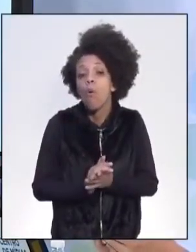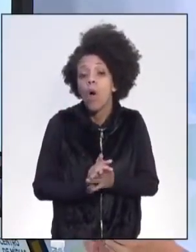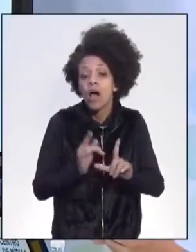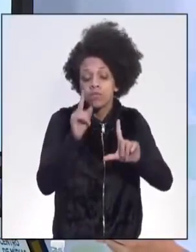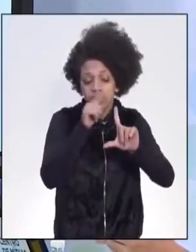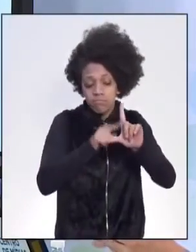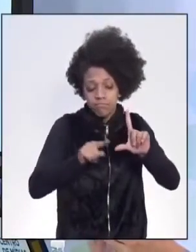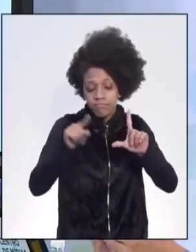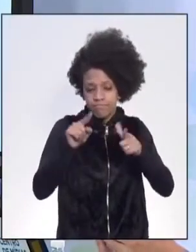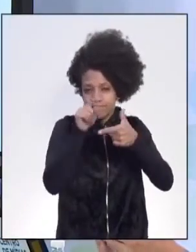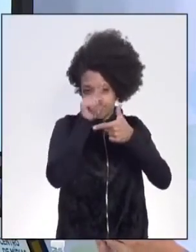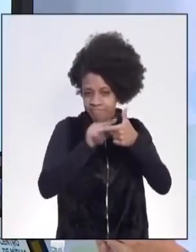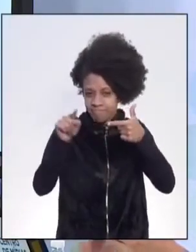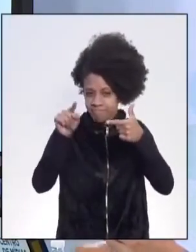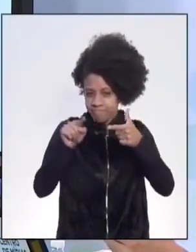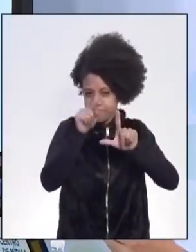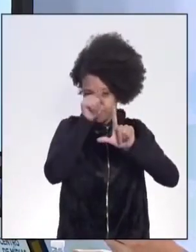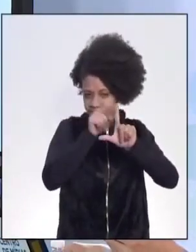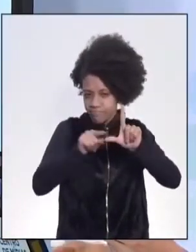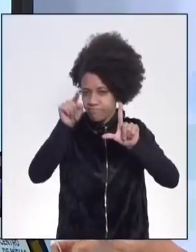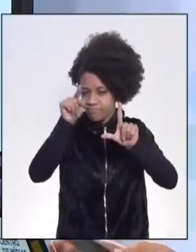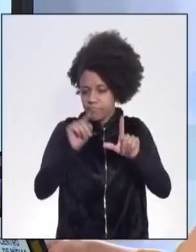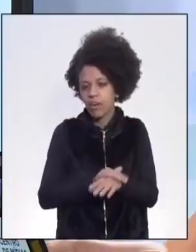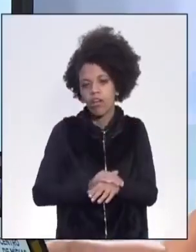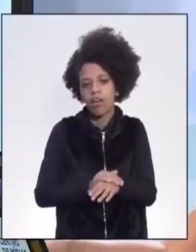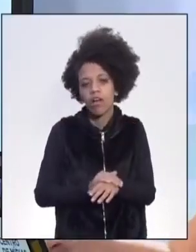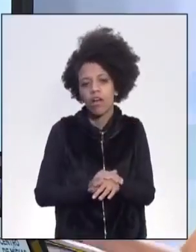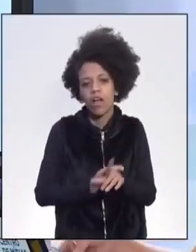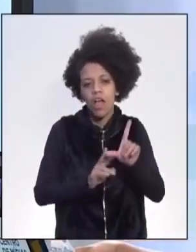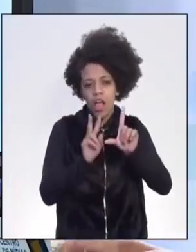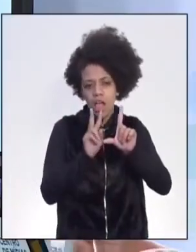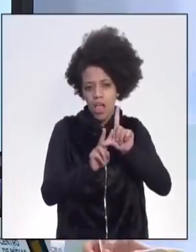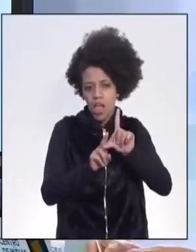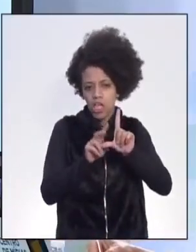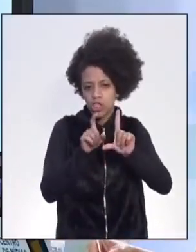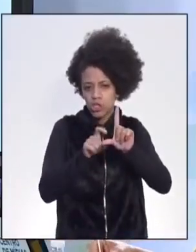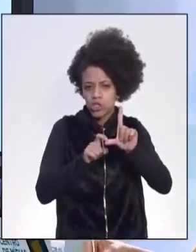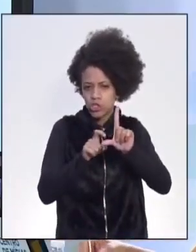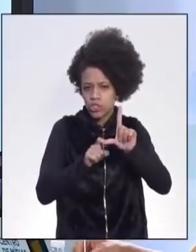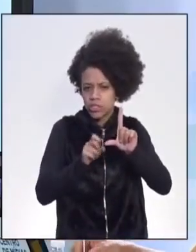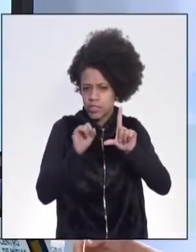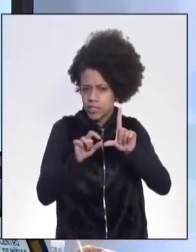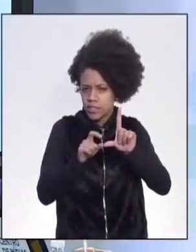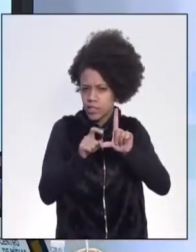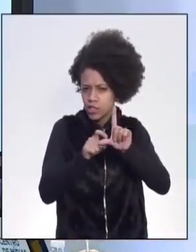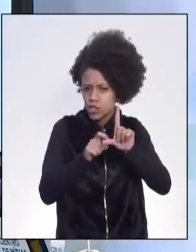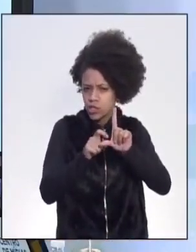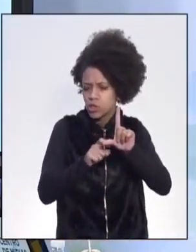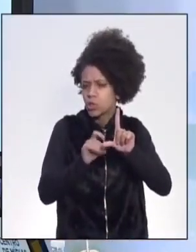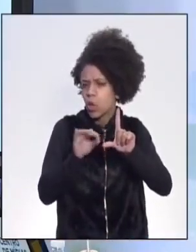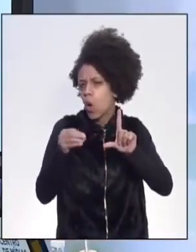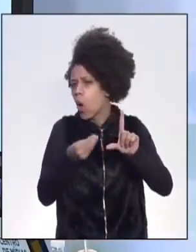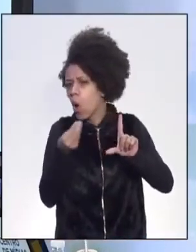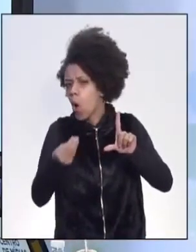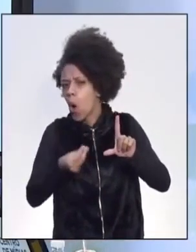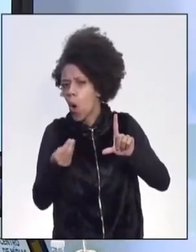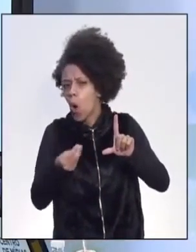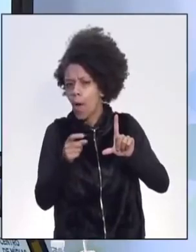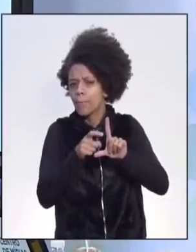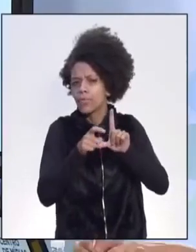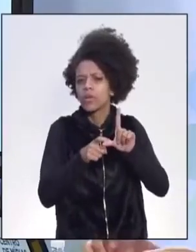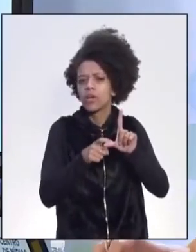do vértice. Olha, professora, o vértice está em cima do eixo X. Se ele está em cima do eixo X, como que é mesmo um ponto em cima do